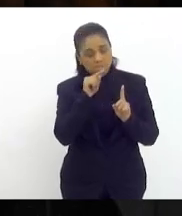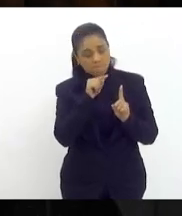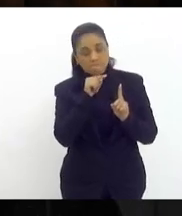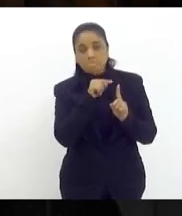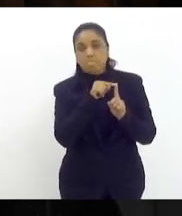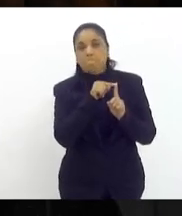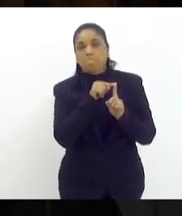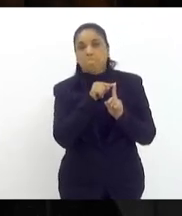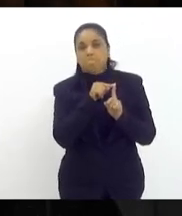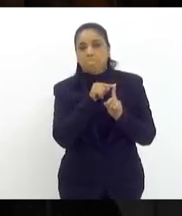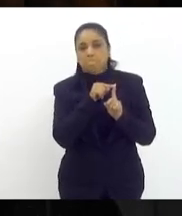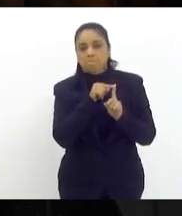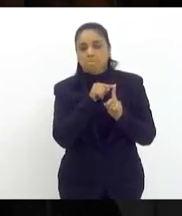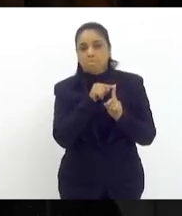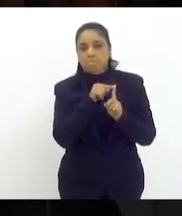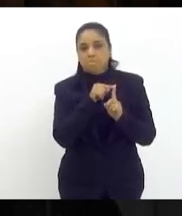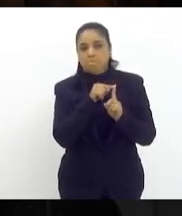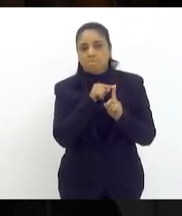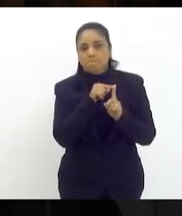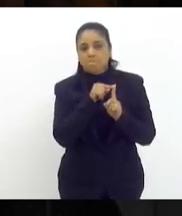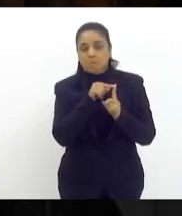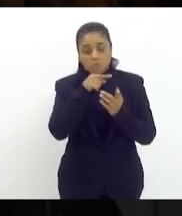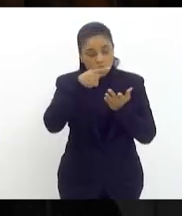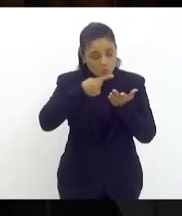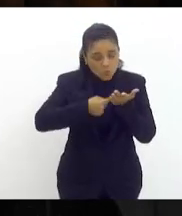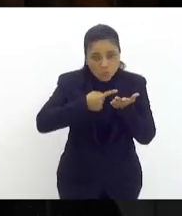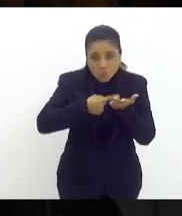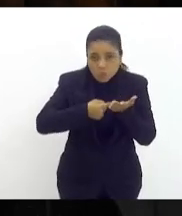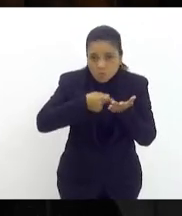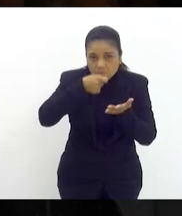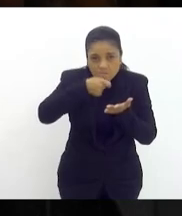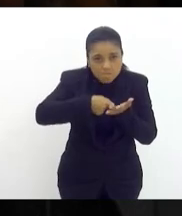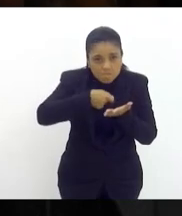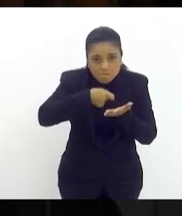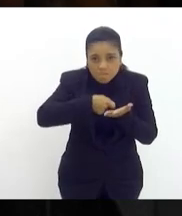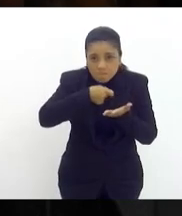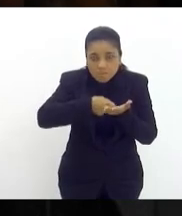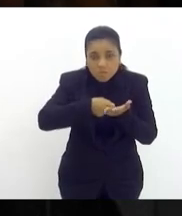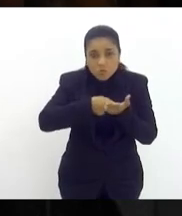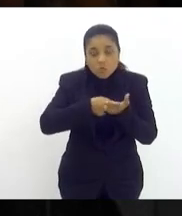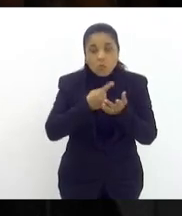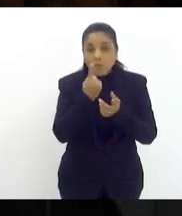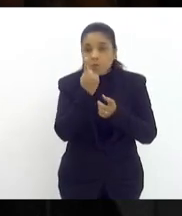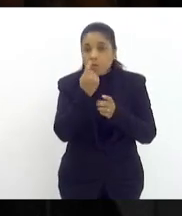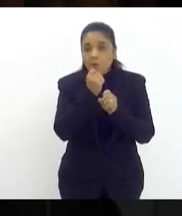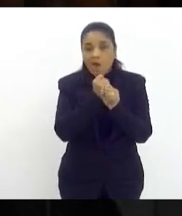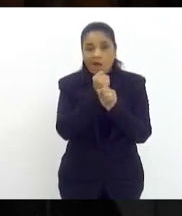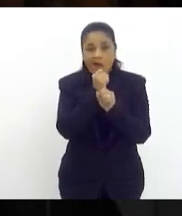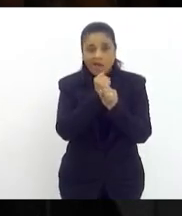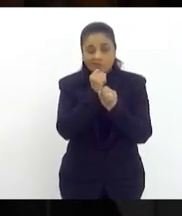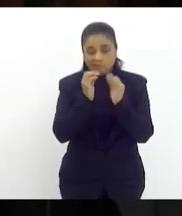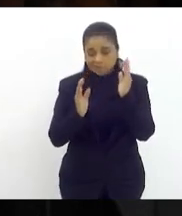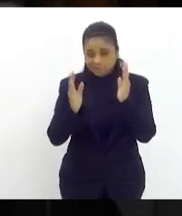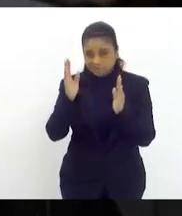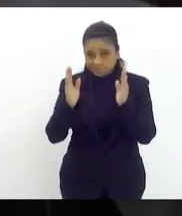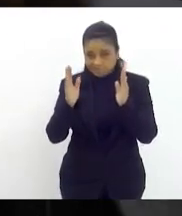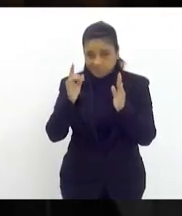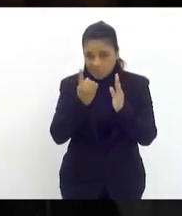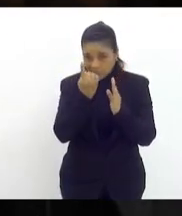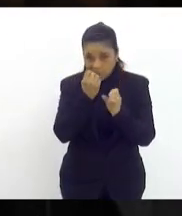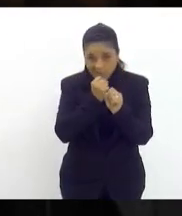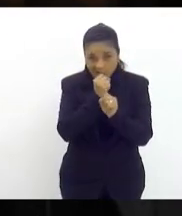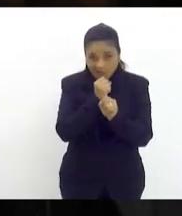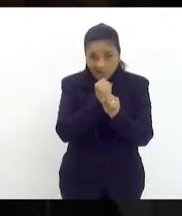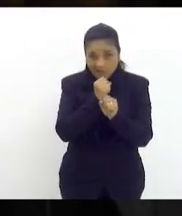não forem cumpridas no primeiro ano depois de